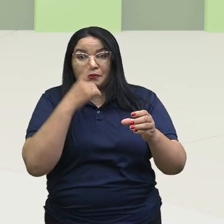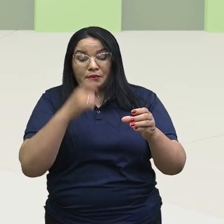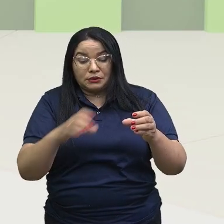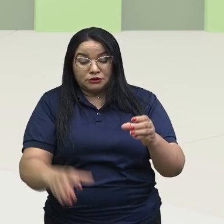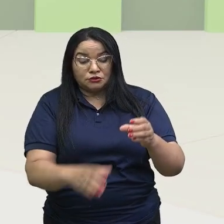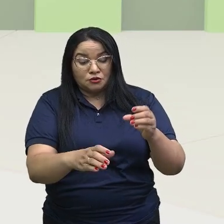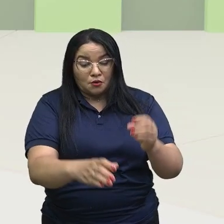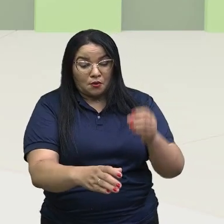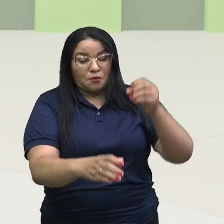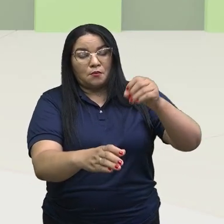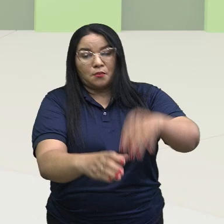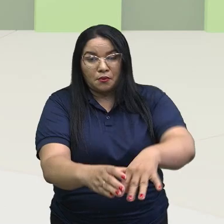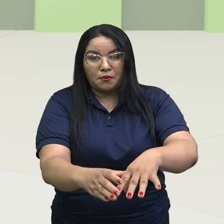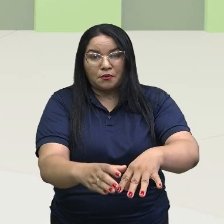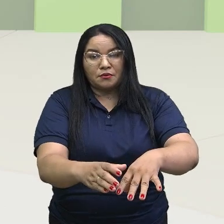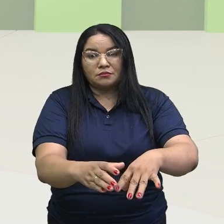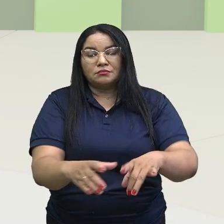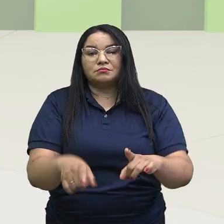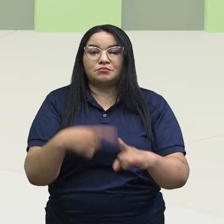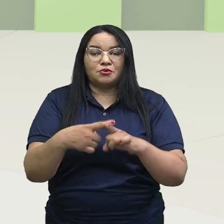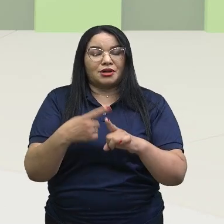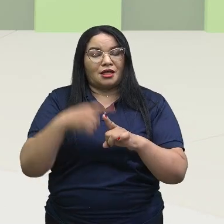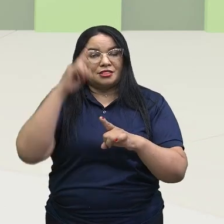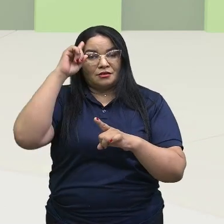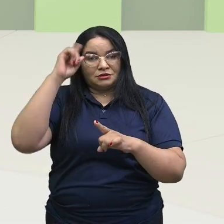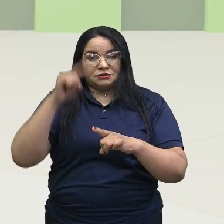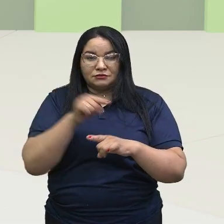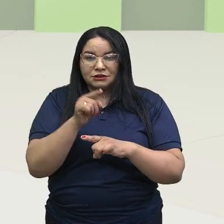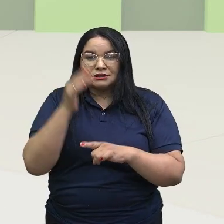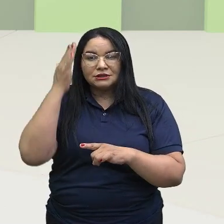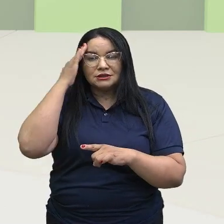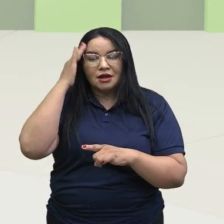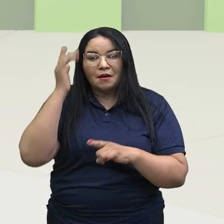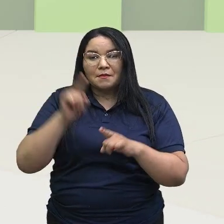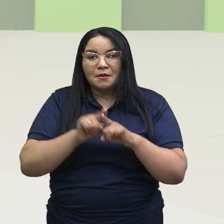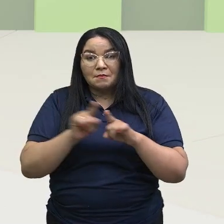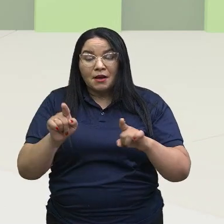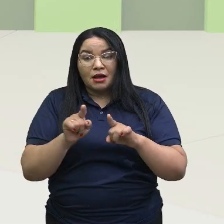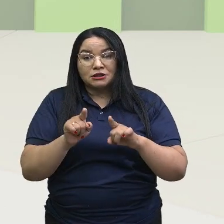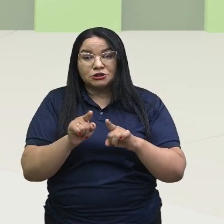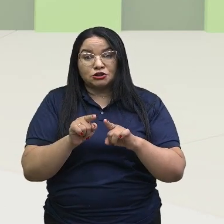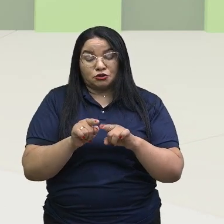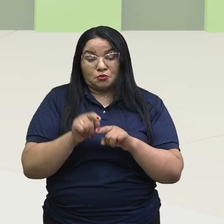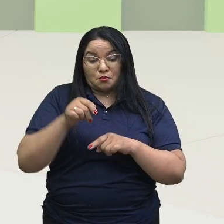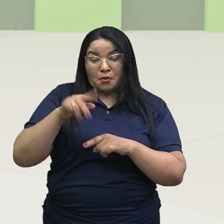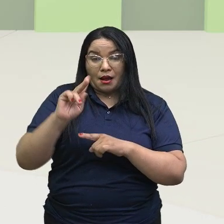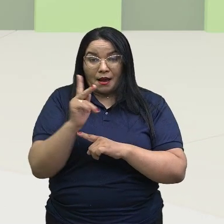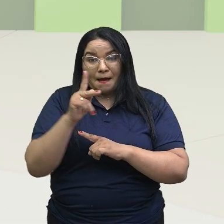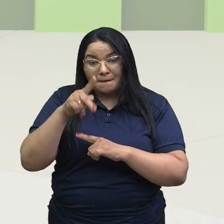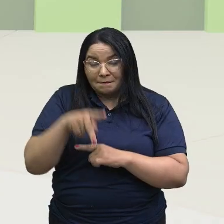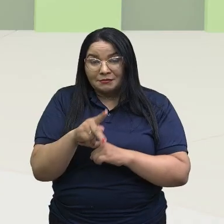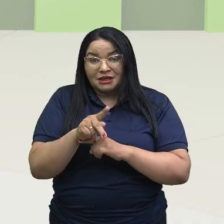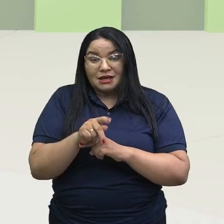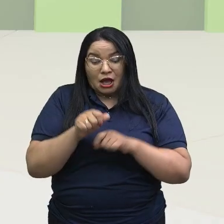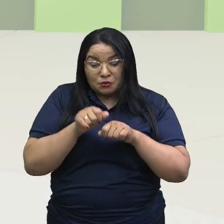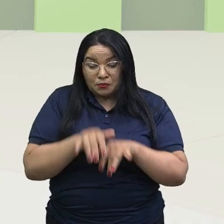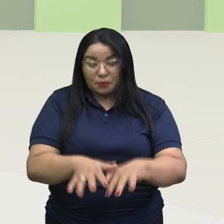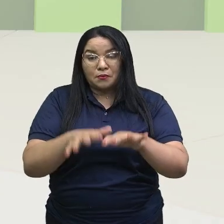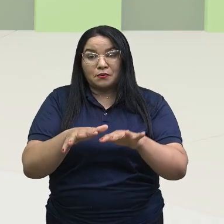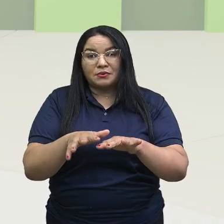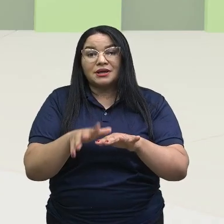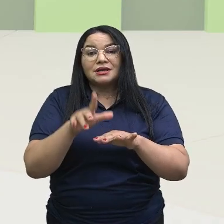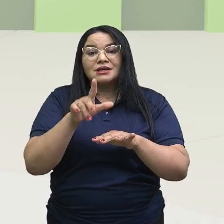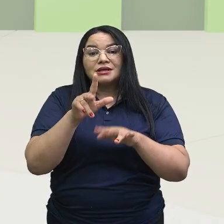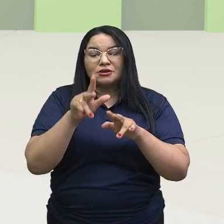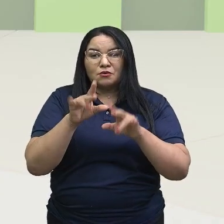ali dentro, tá? Porque não sei se você sabe, mas o mercúrio, quando cai no chão, ele não é igual a um líquido. A água,